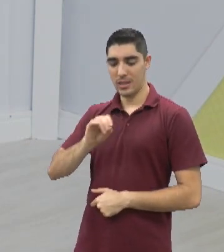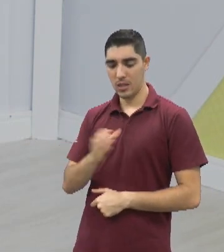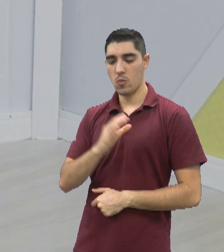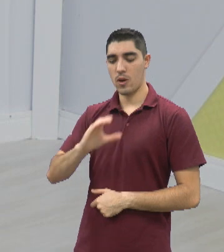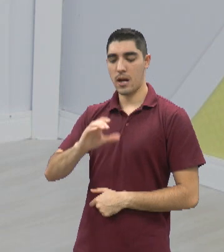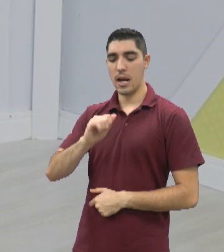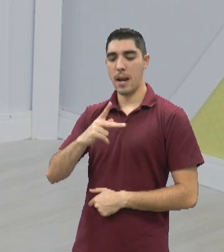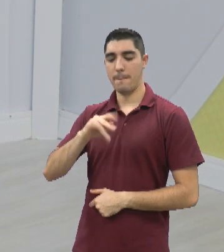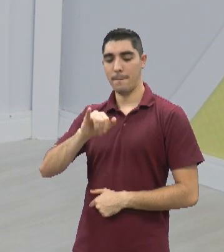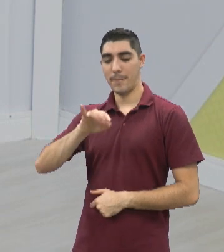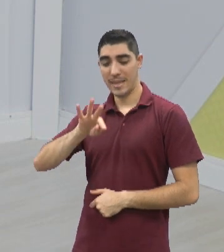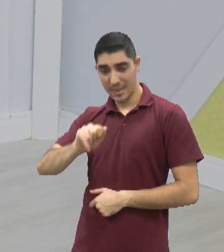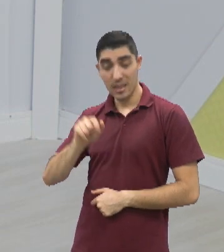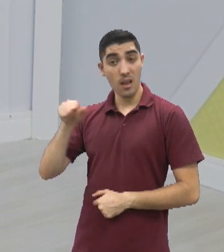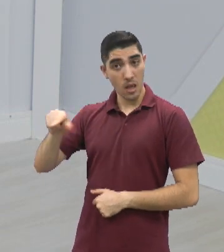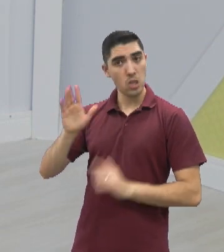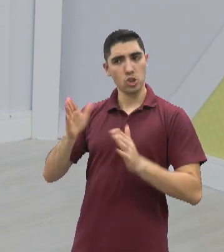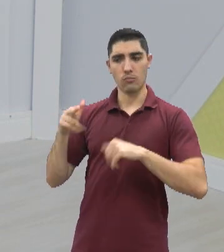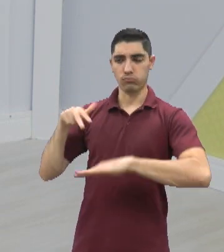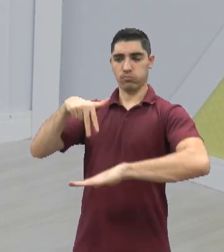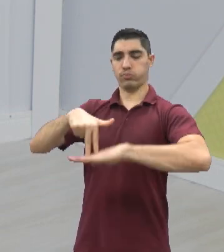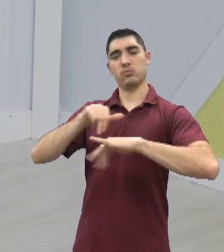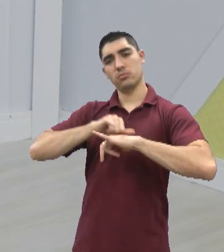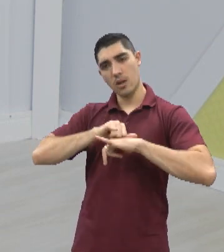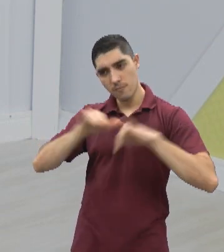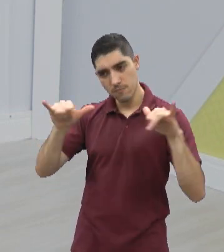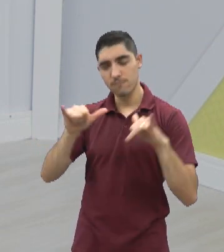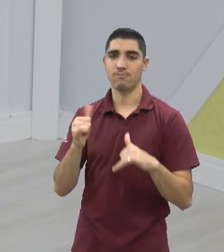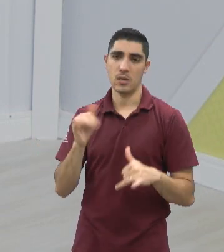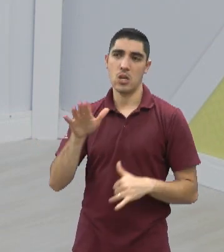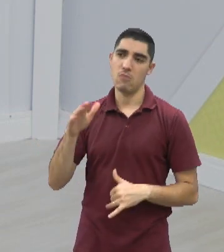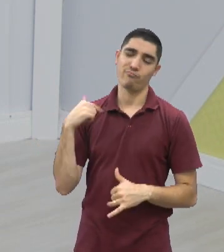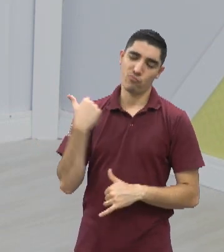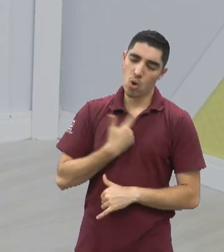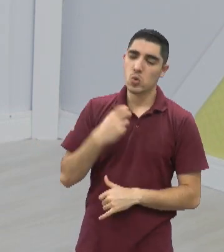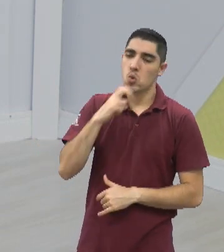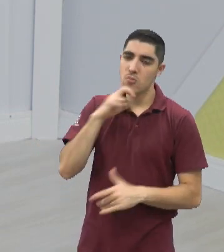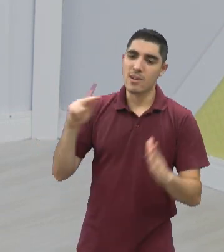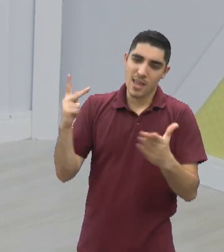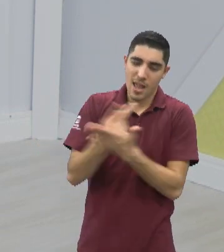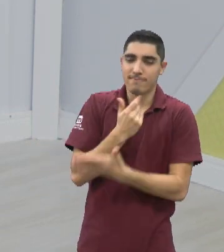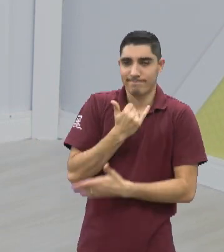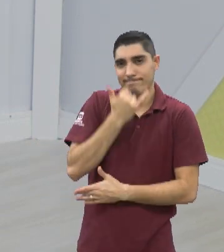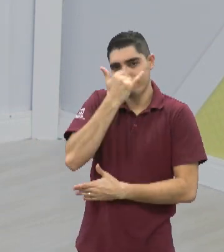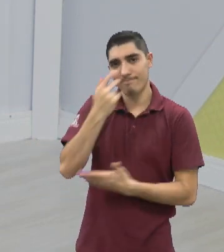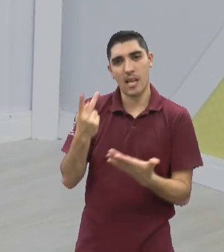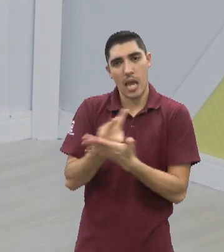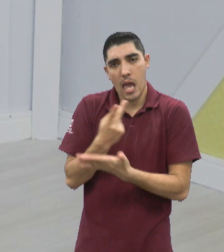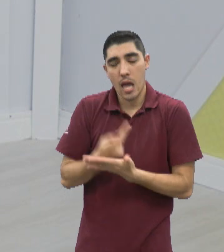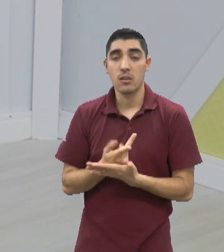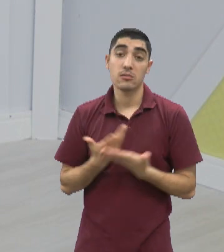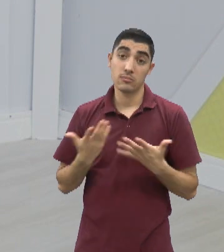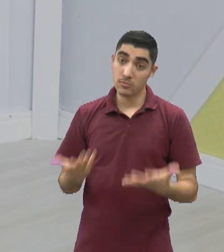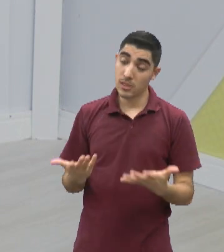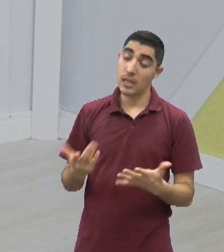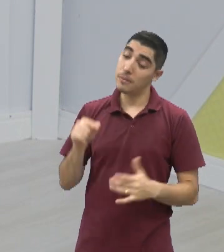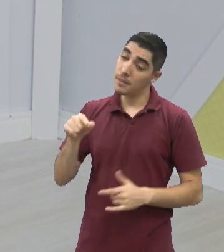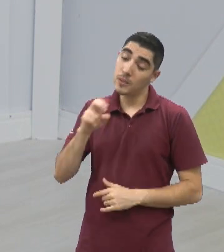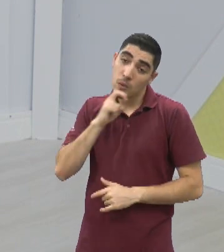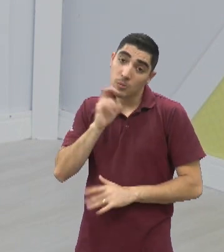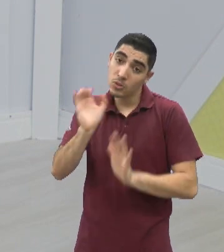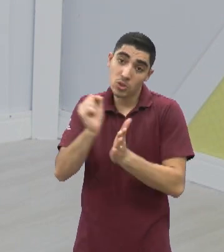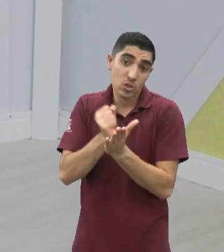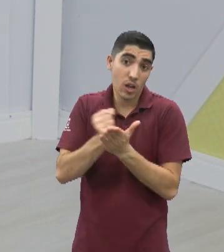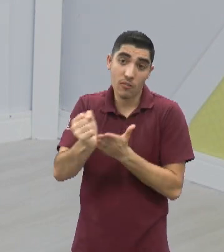no seu canal, dando razão à Liga em relação a essa situação que realmente é um erro, aconteceu, não deveria acontecer pelos lados do Sorocaba, aconteceu,